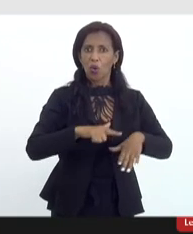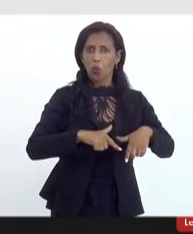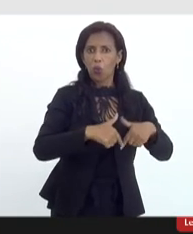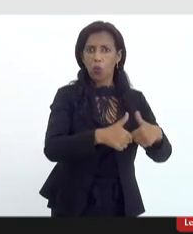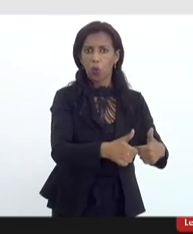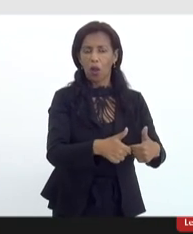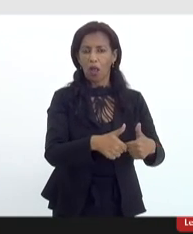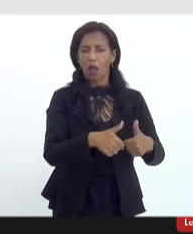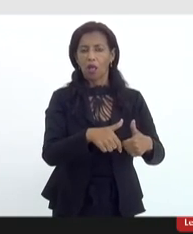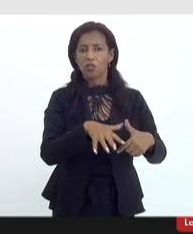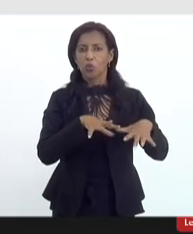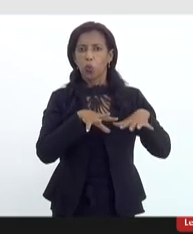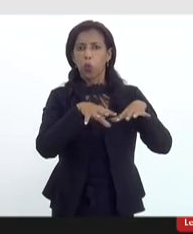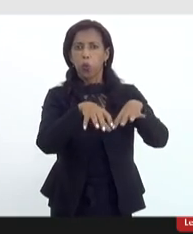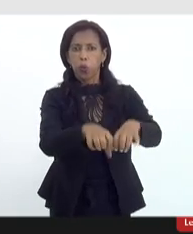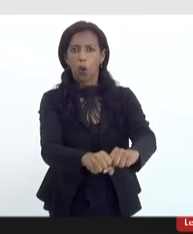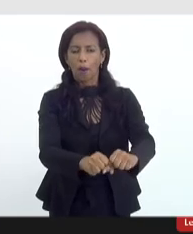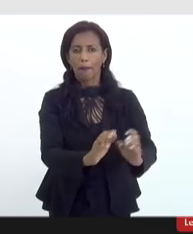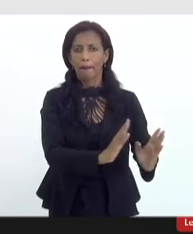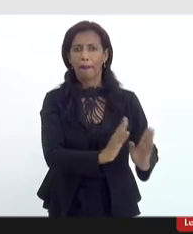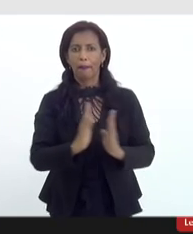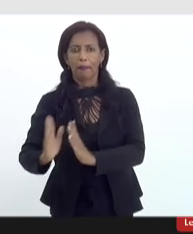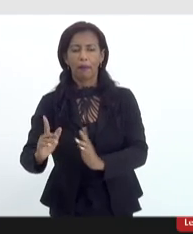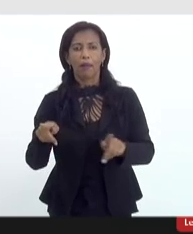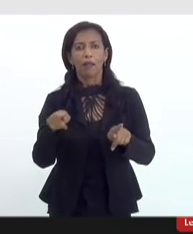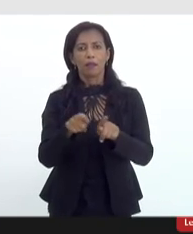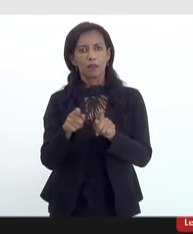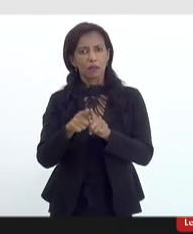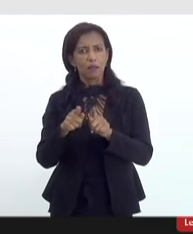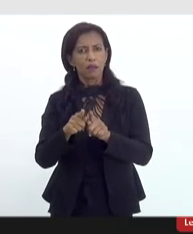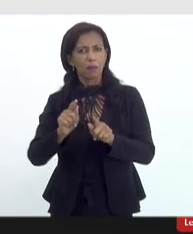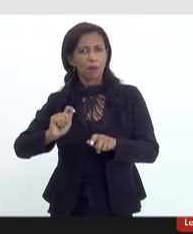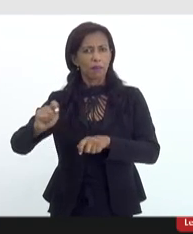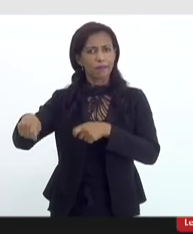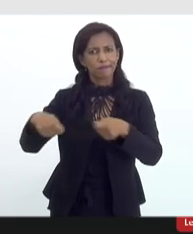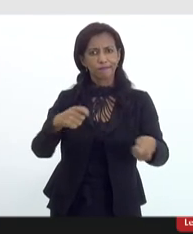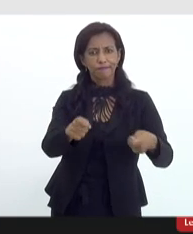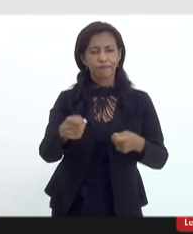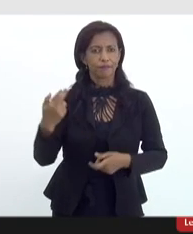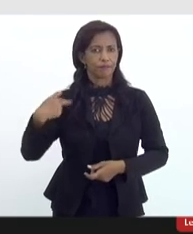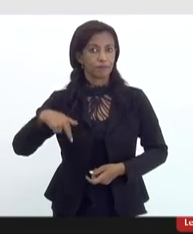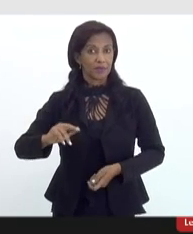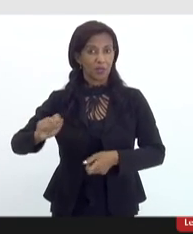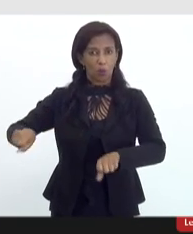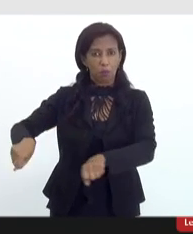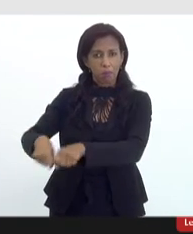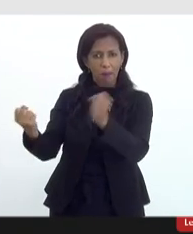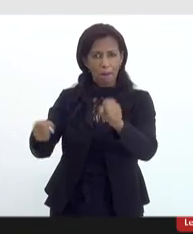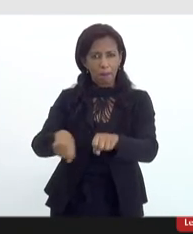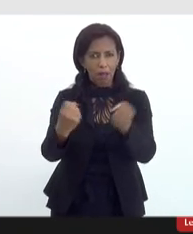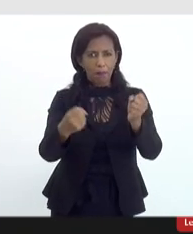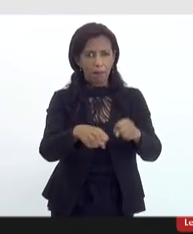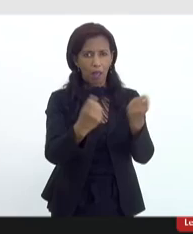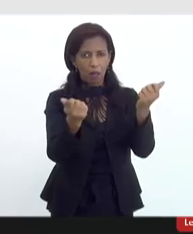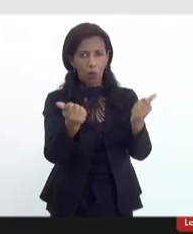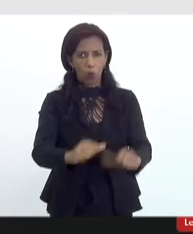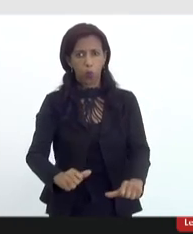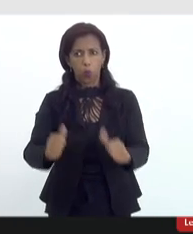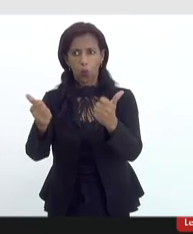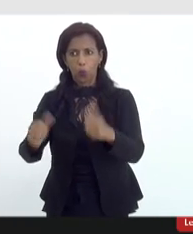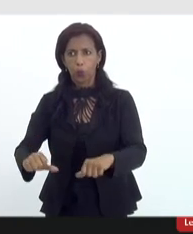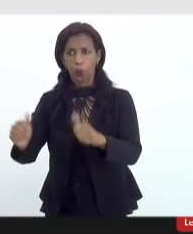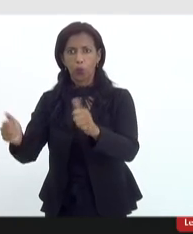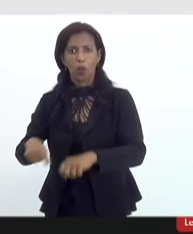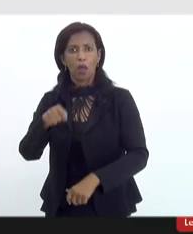de domínio do território que passava também pelos signos religiosos. Então, a destruição desses símbolos, e aqui está a